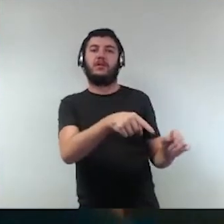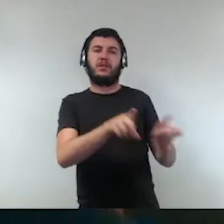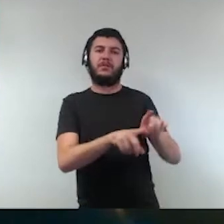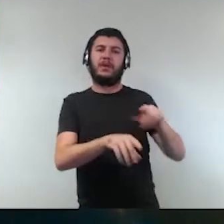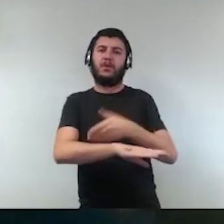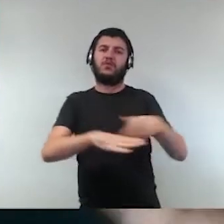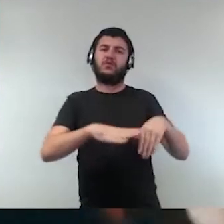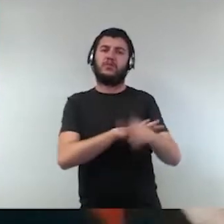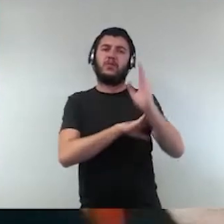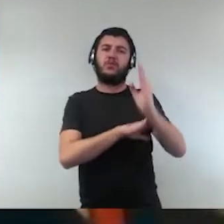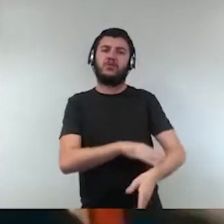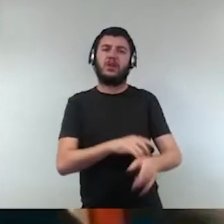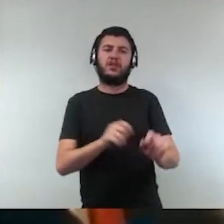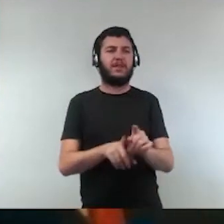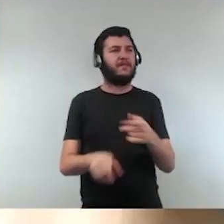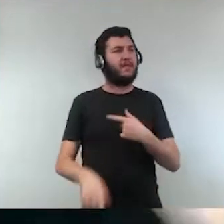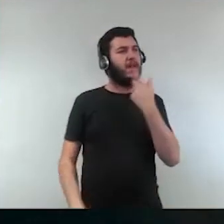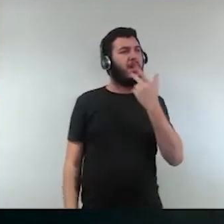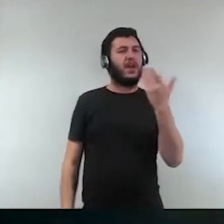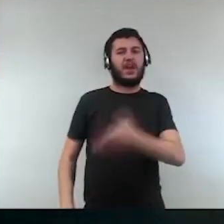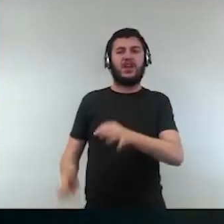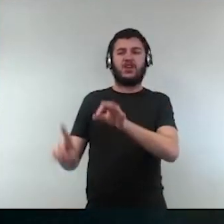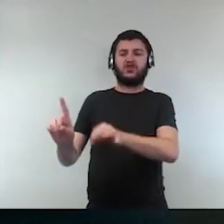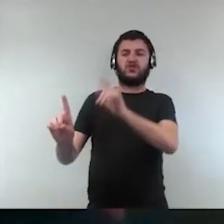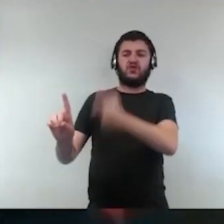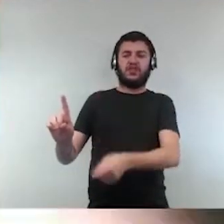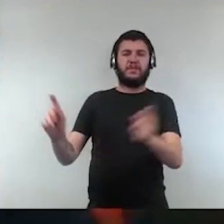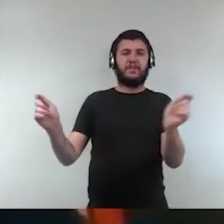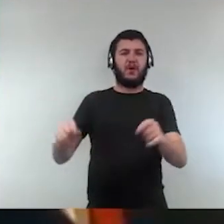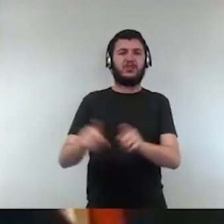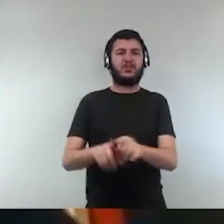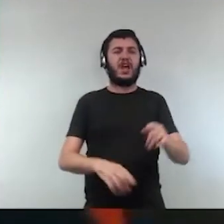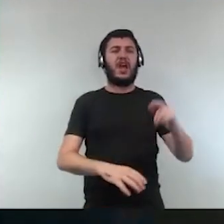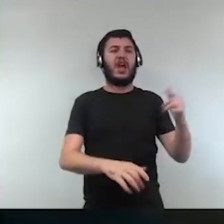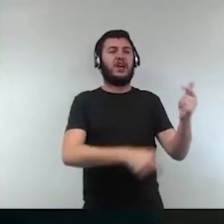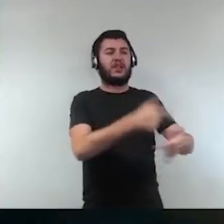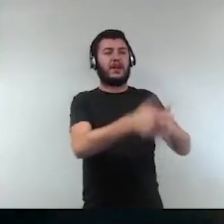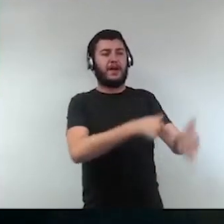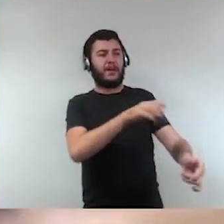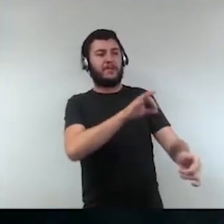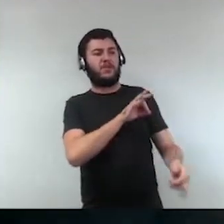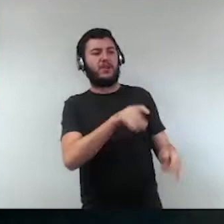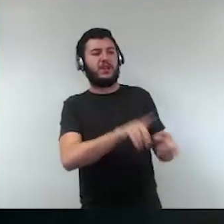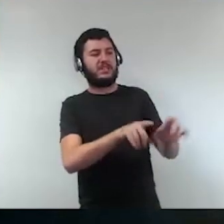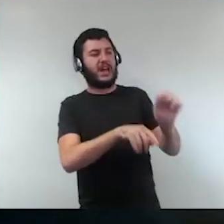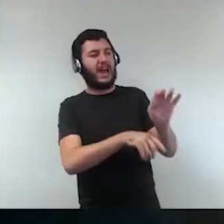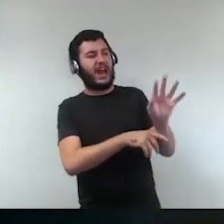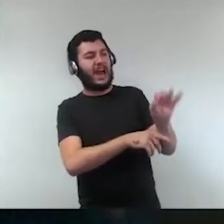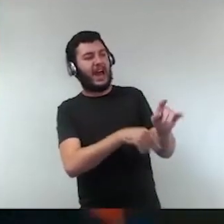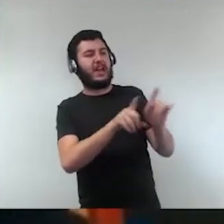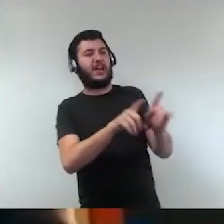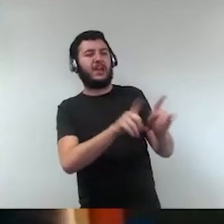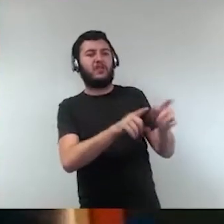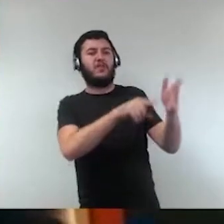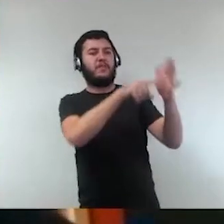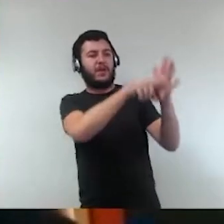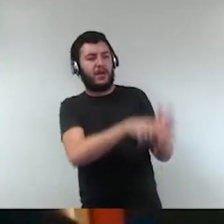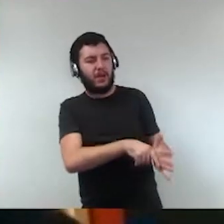dizer coisas como o juiz ele pode simplesmente ignorar o lado pericial, ele não fica vinculado ao lado pericial, o juiz é que diz por